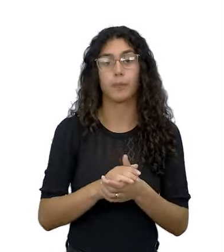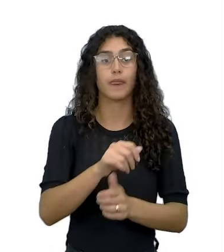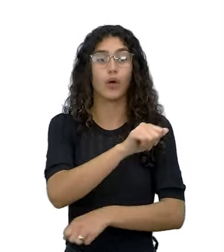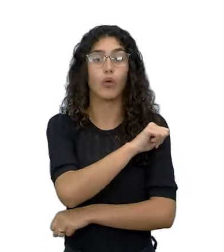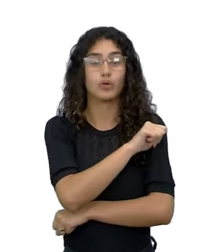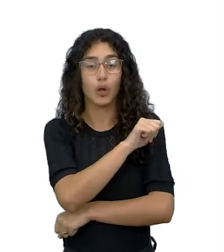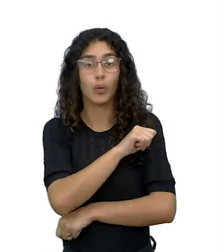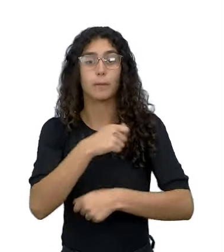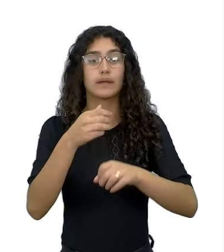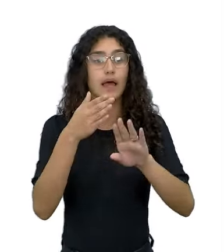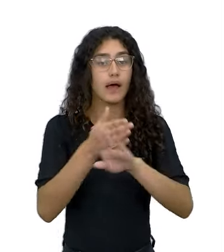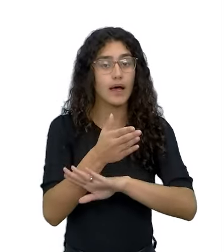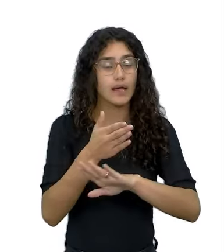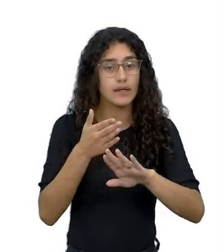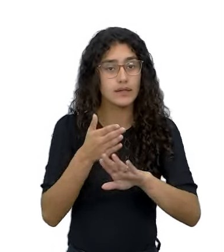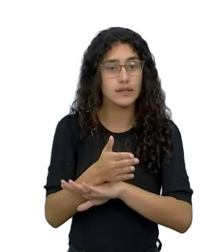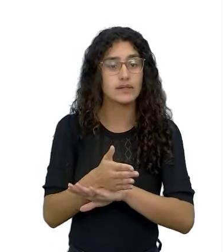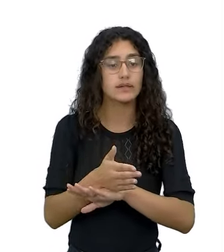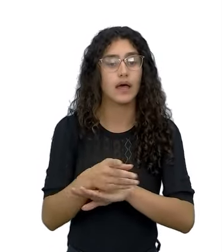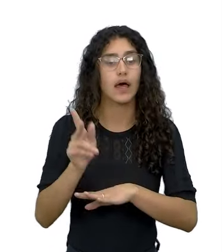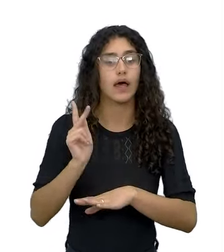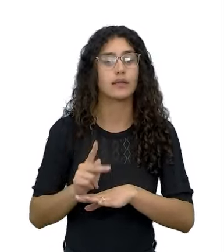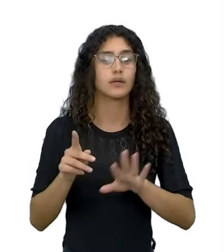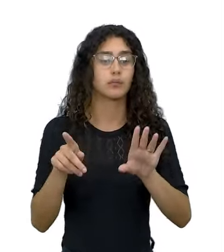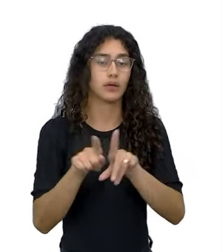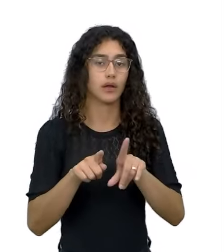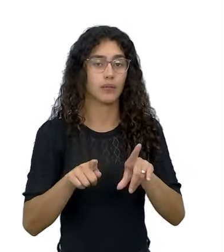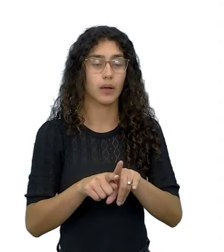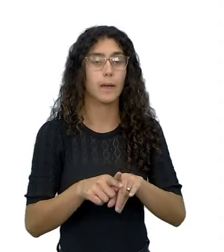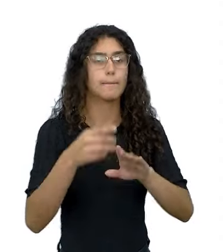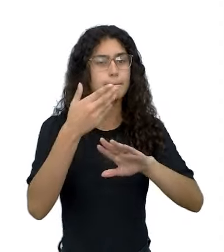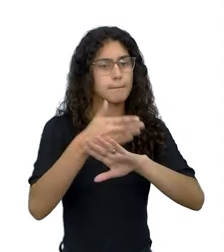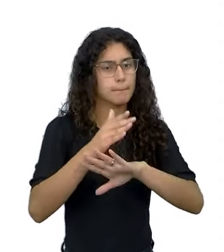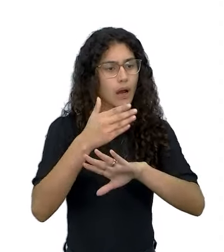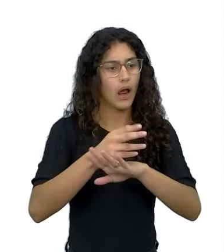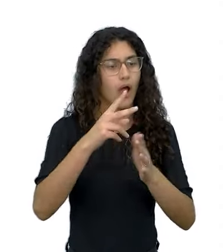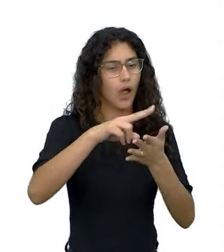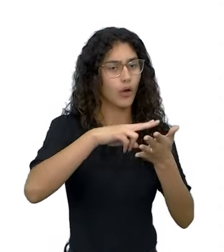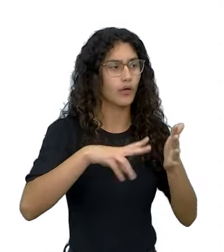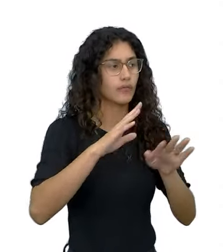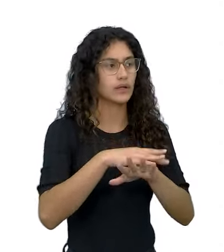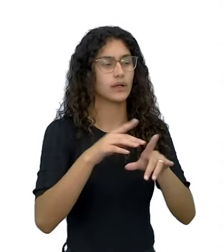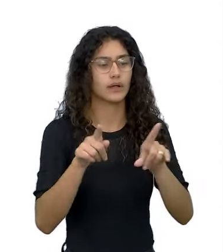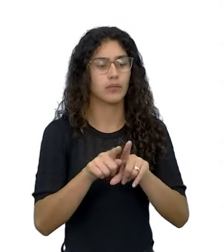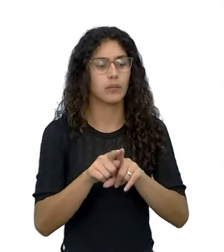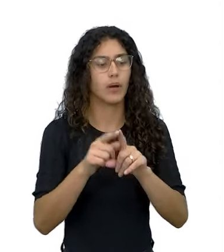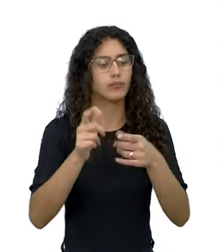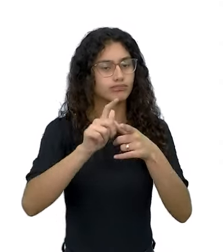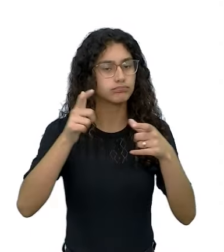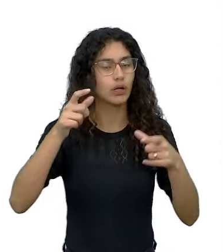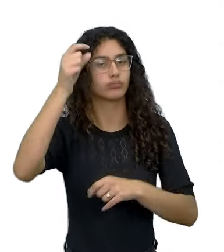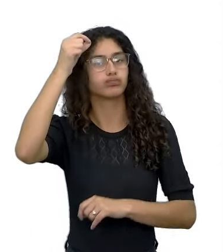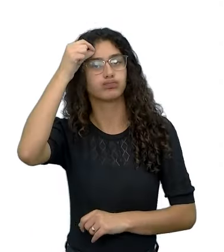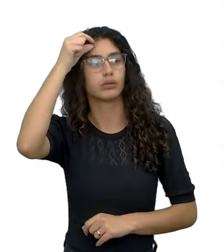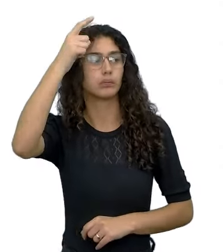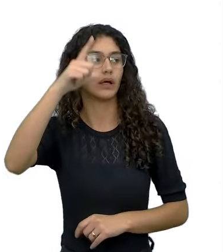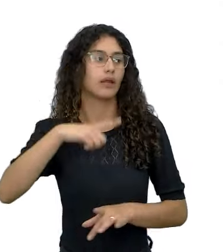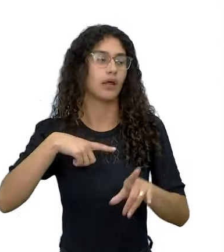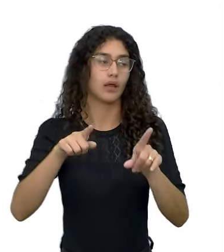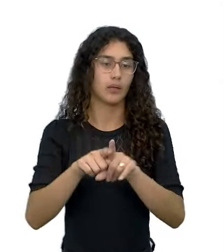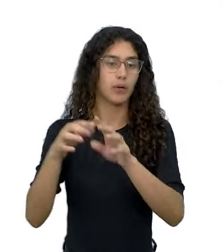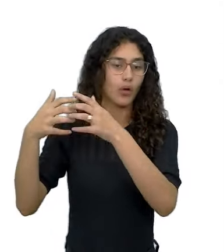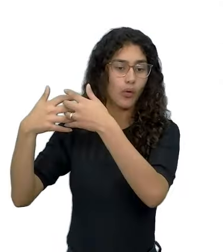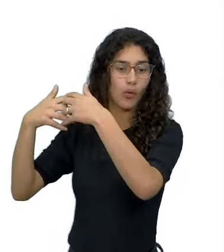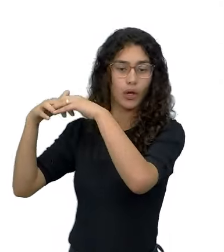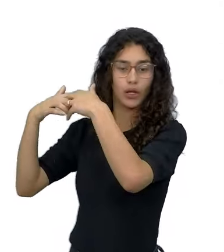estudantes precisam acessar constantemente práticas leitoras para a ampliação dos conhecimentos cognitivos e do